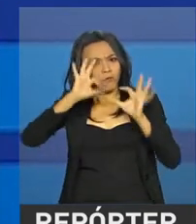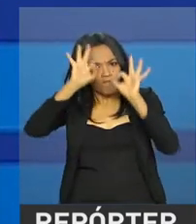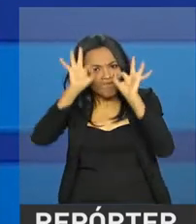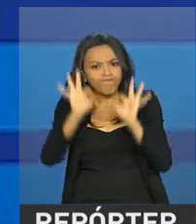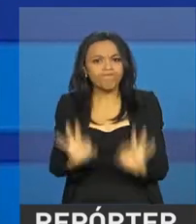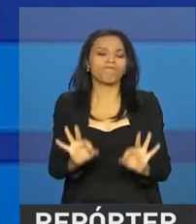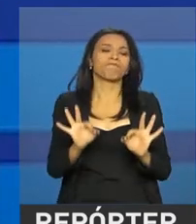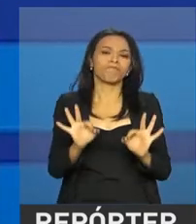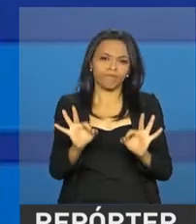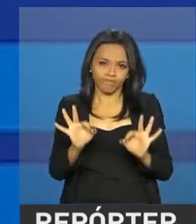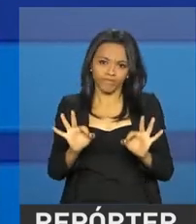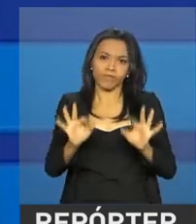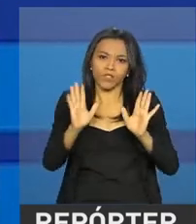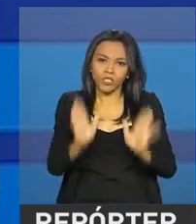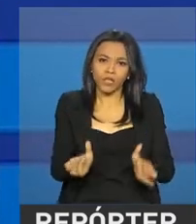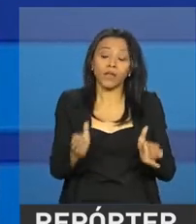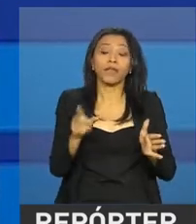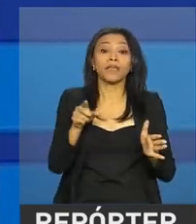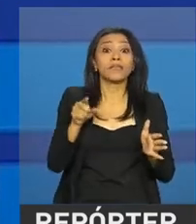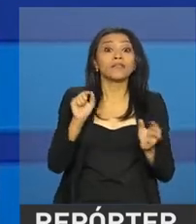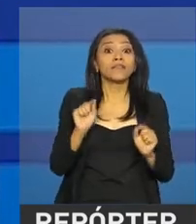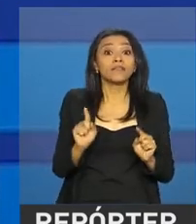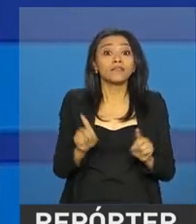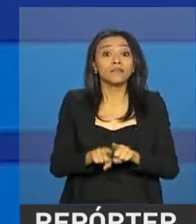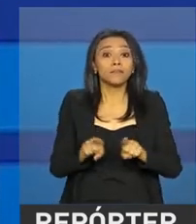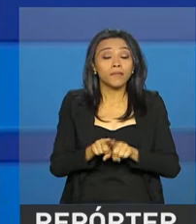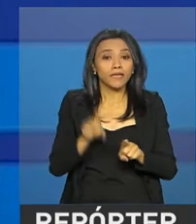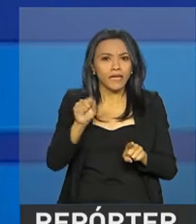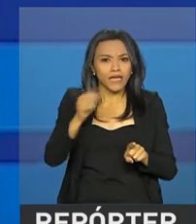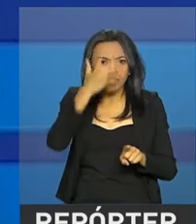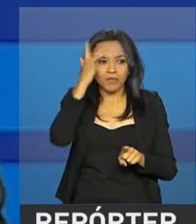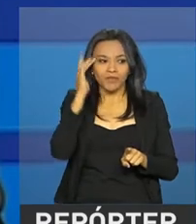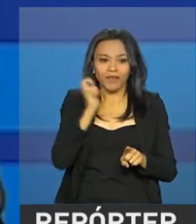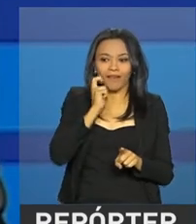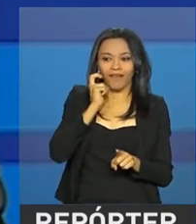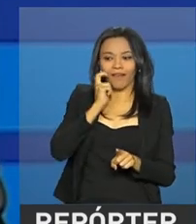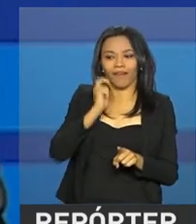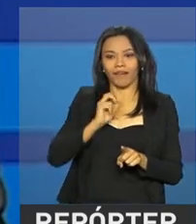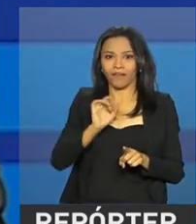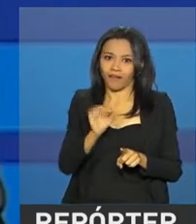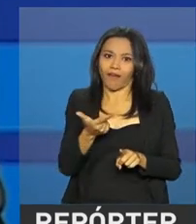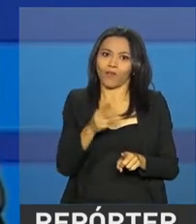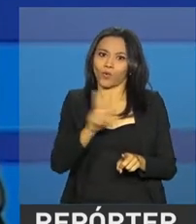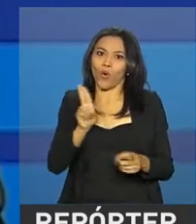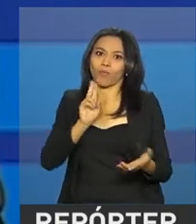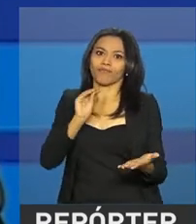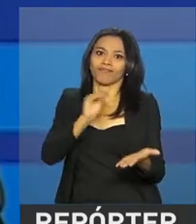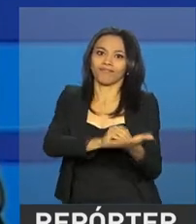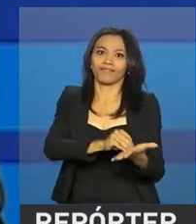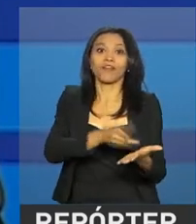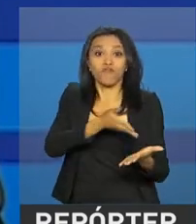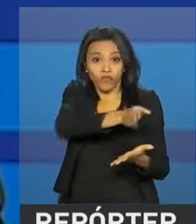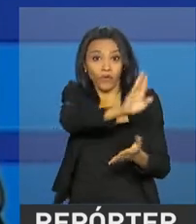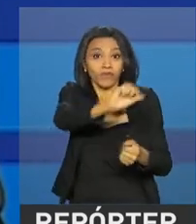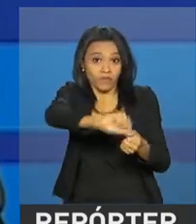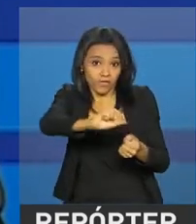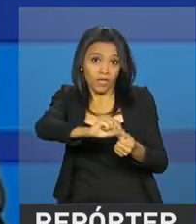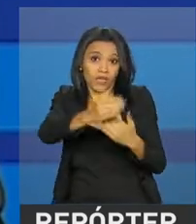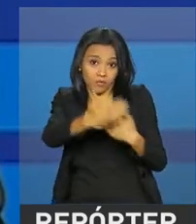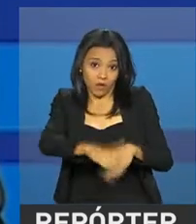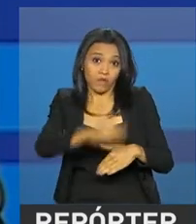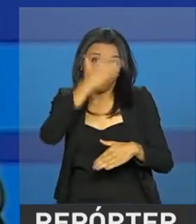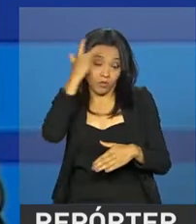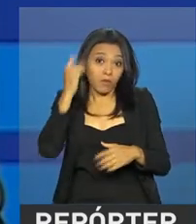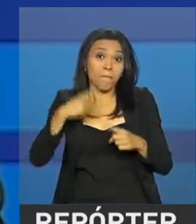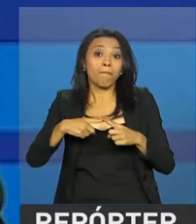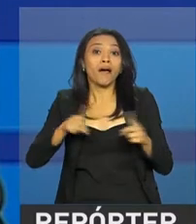pertinentes e inibiram a atuação dessas pessoas. Óbvio, elas estavam inscritas, foram lá e fizeram. Mas você tem